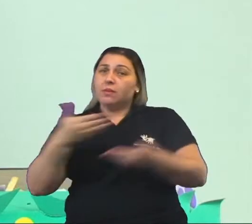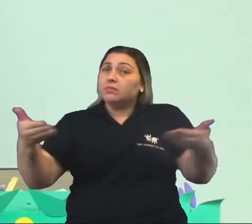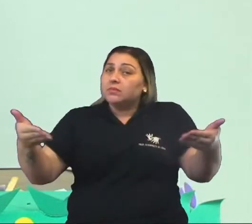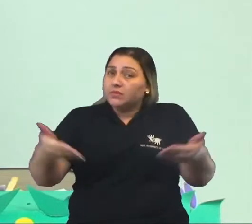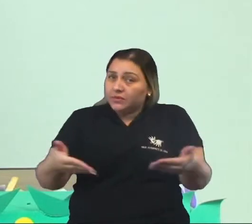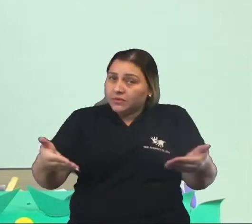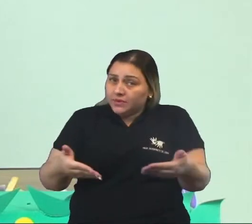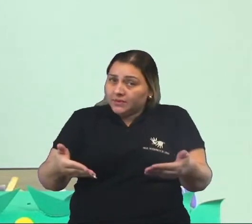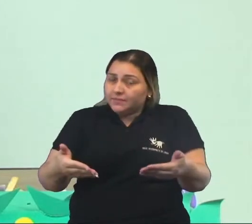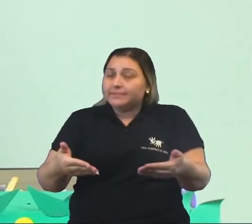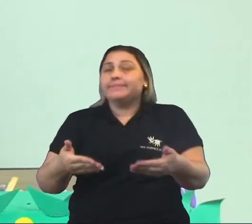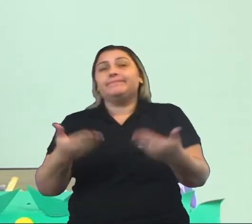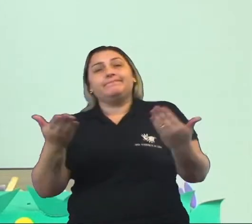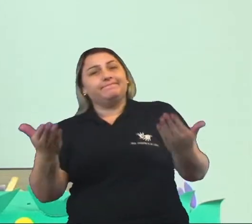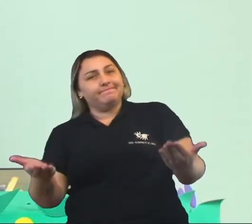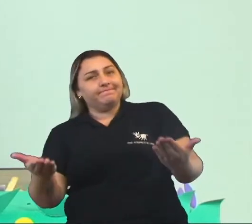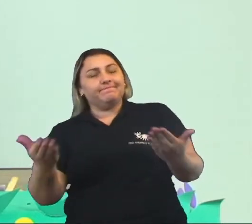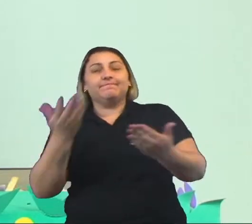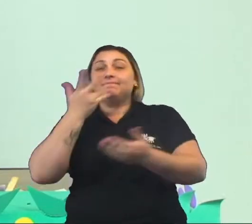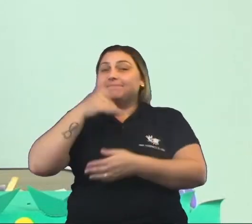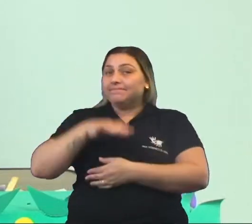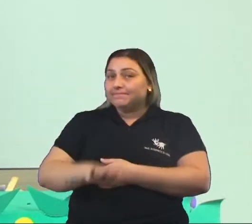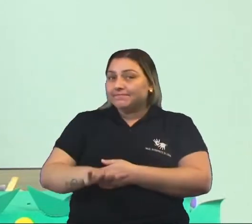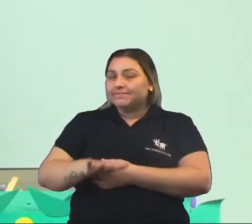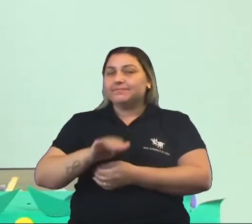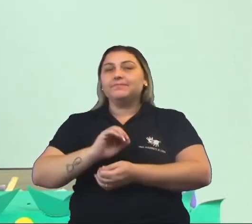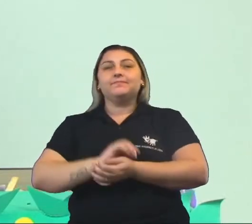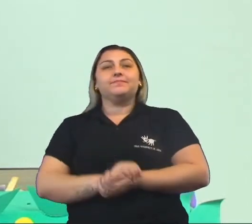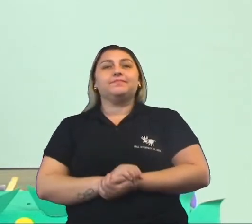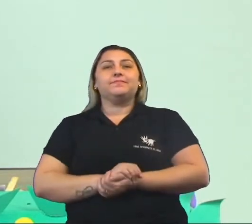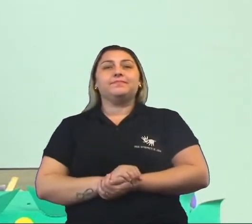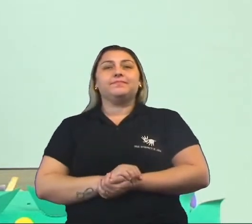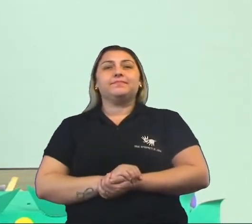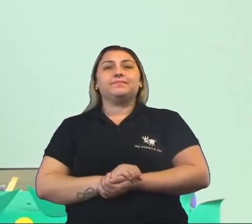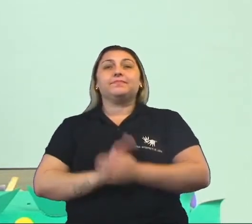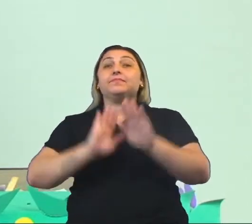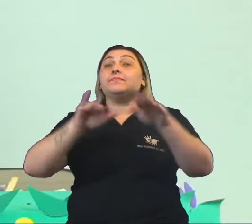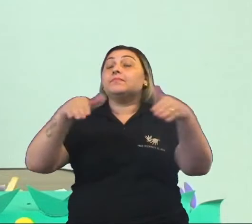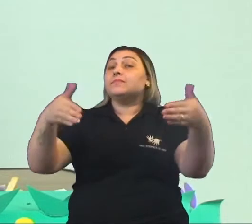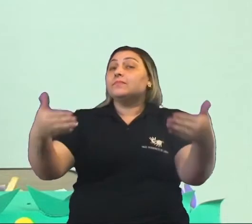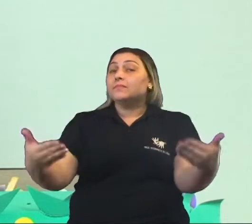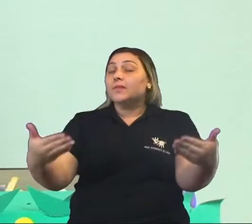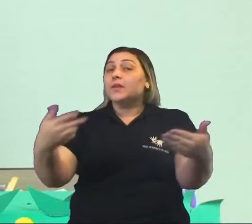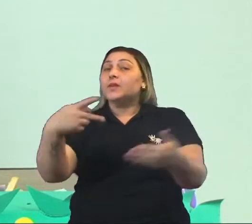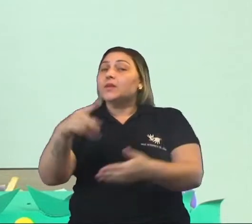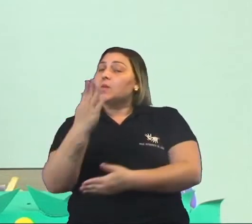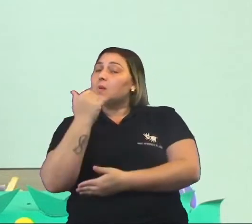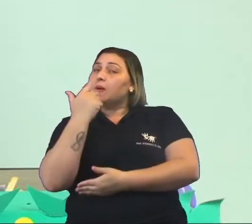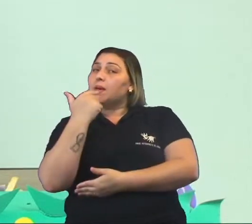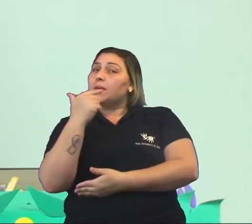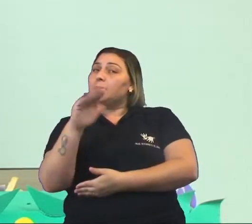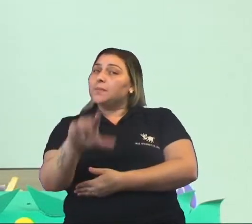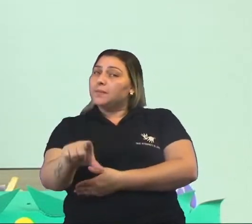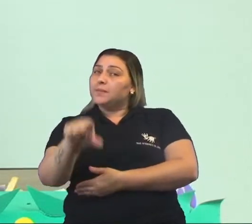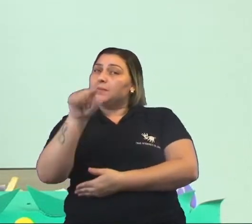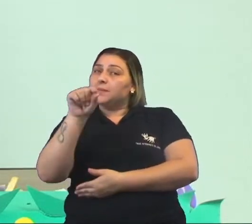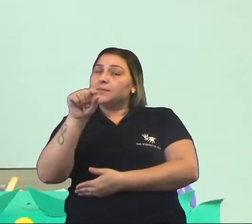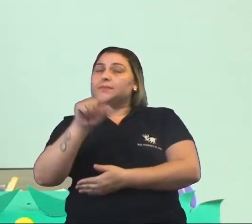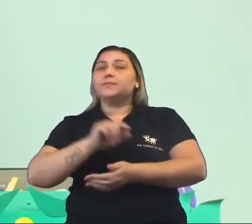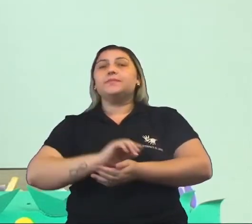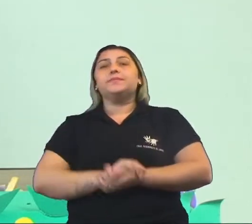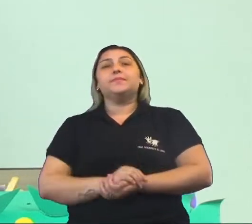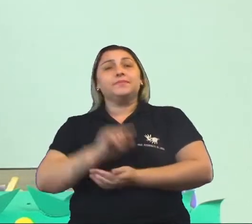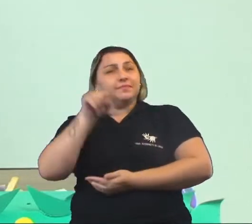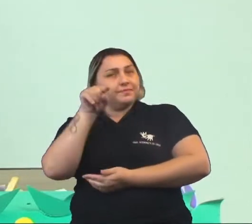hoje? Será, crianças? Qual é o seu alimento preferido?